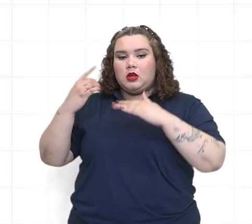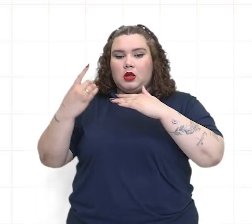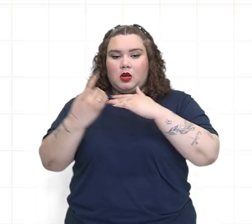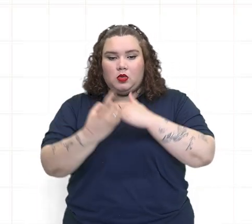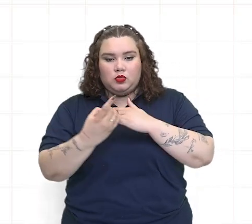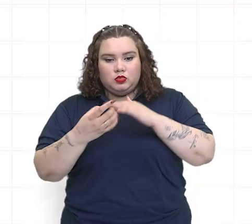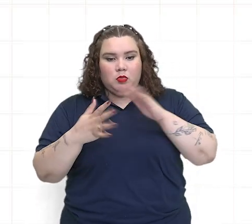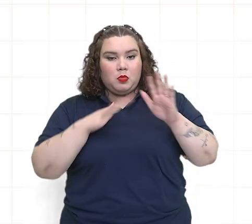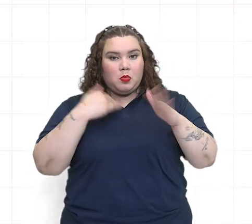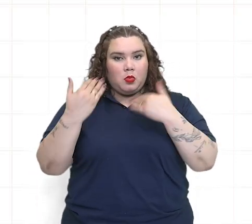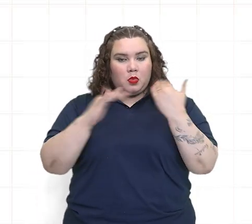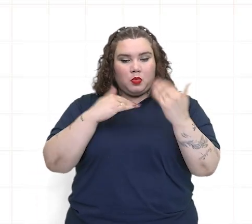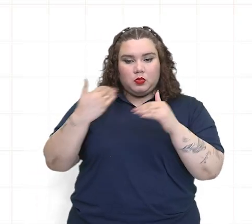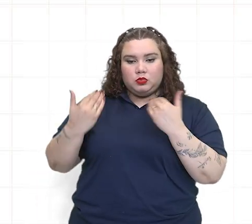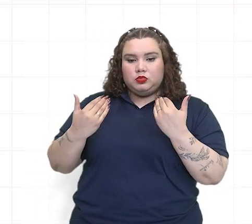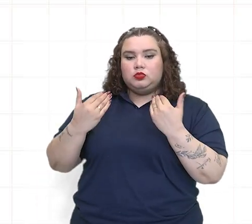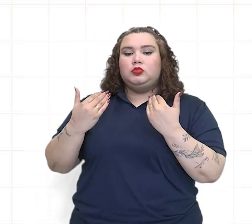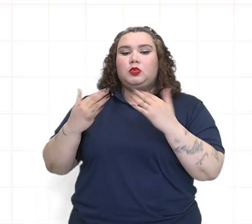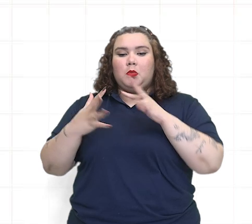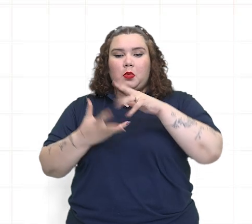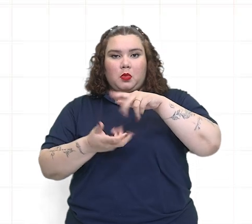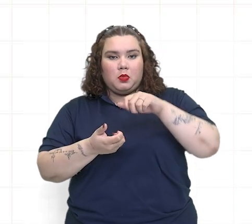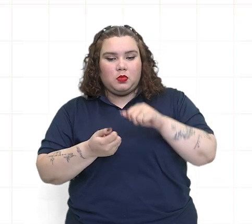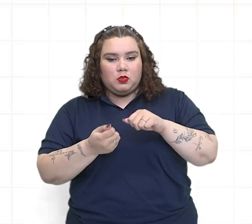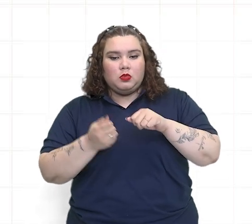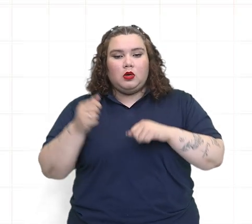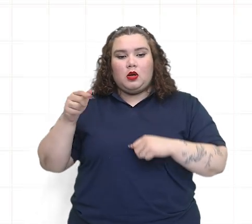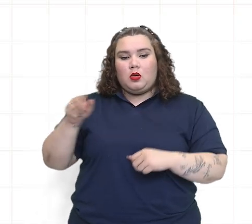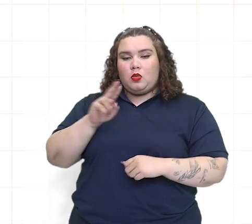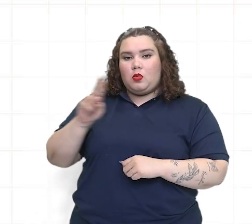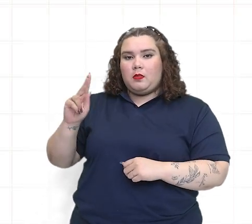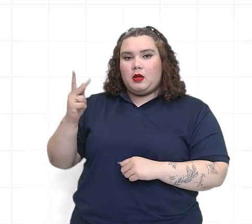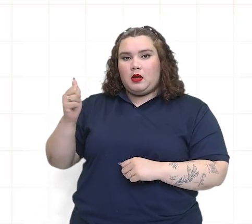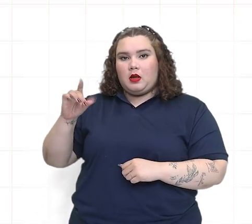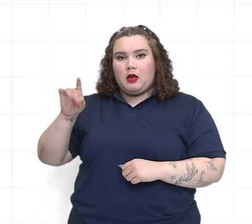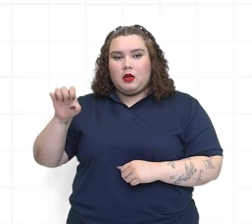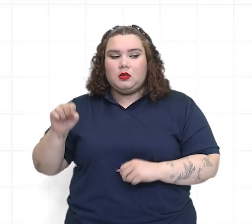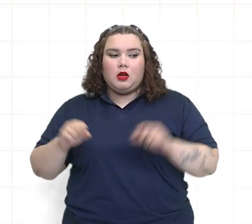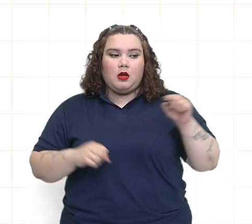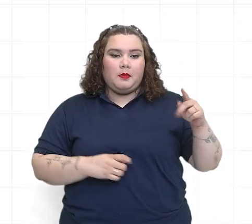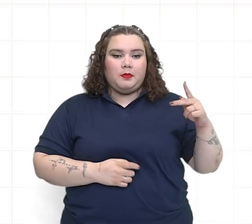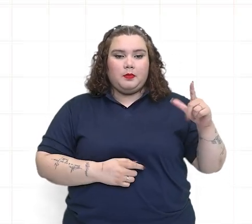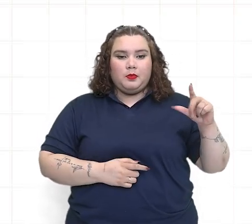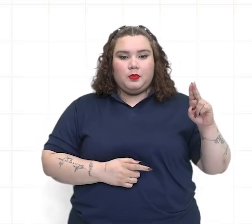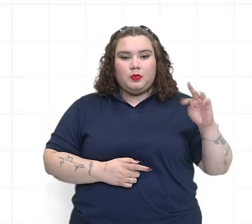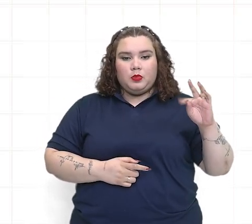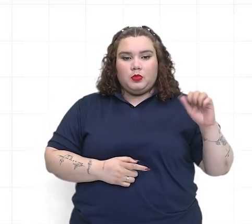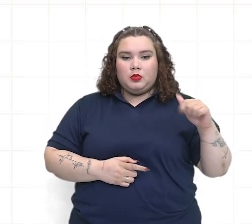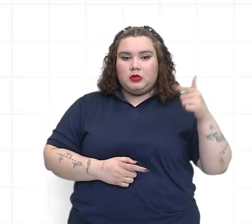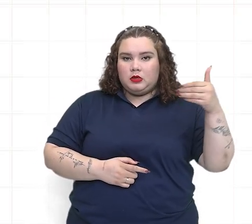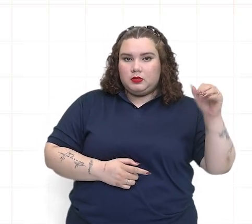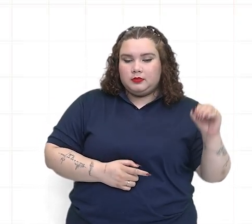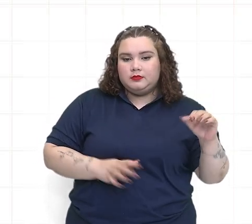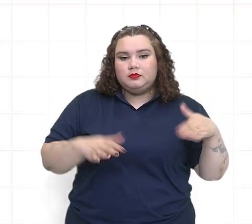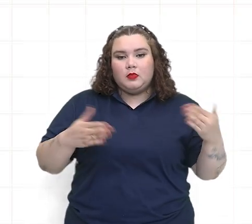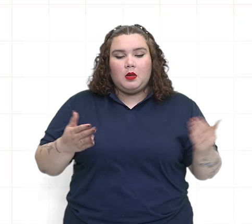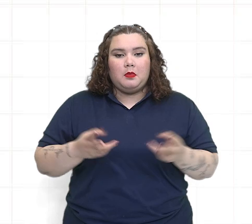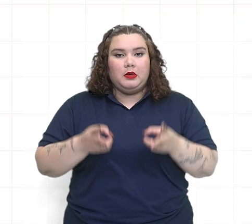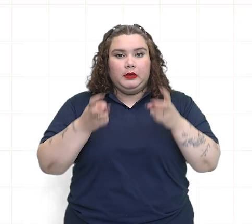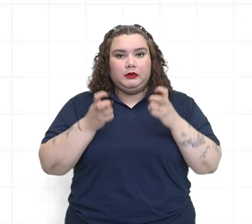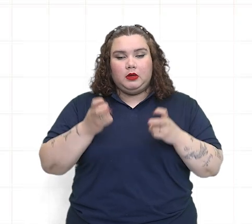o Hades, né? O deus dos mortos e do submundo, e lá para os romanos, Plutão. Então, percebo aí a importância, né,